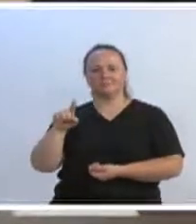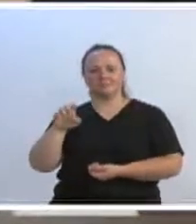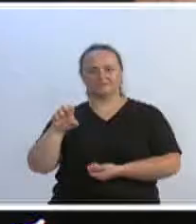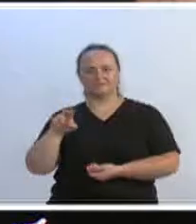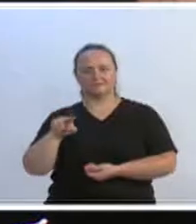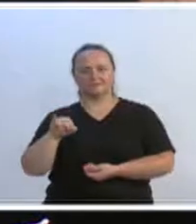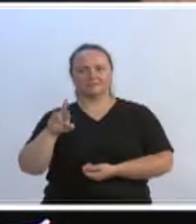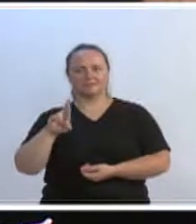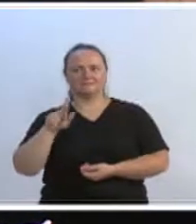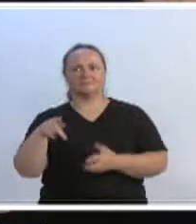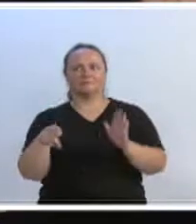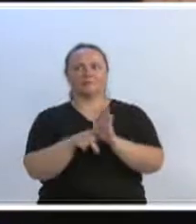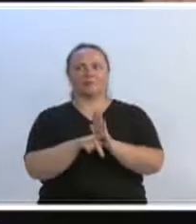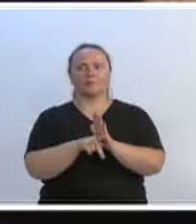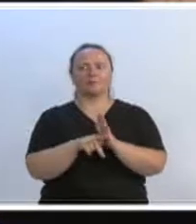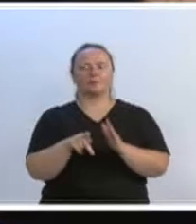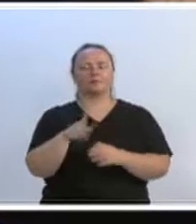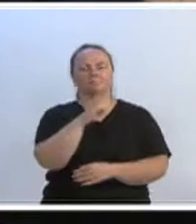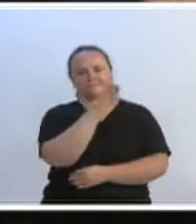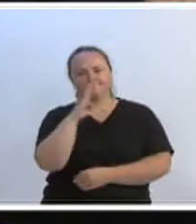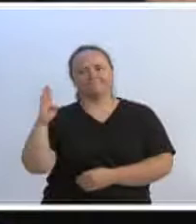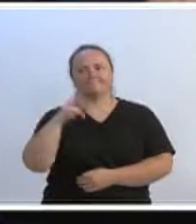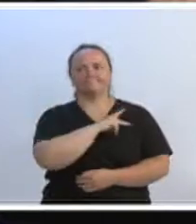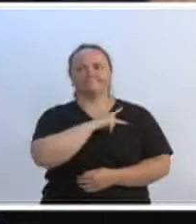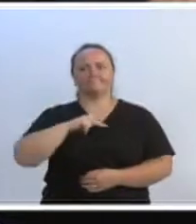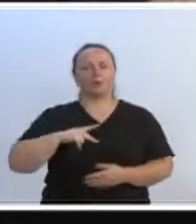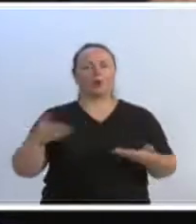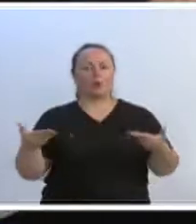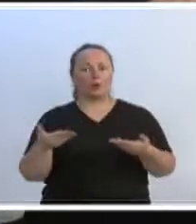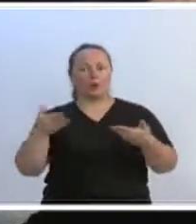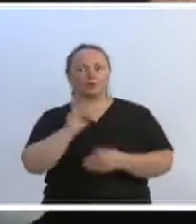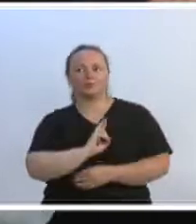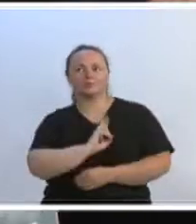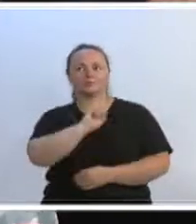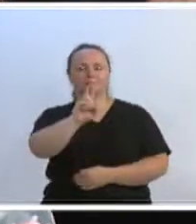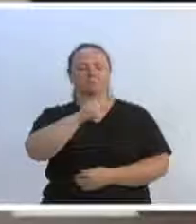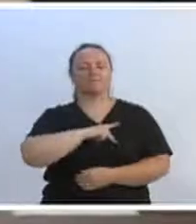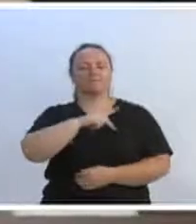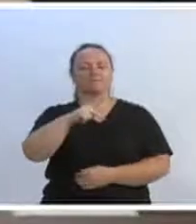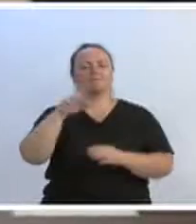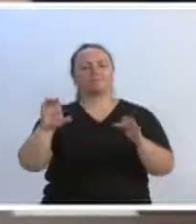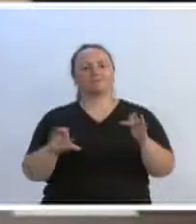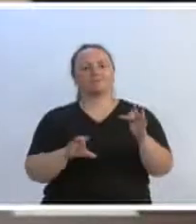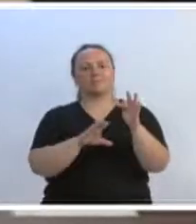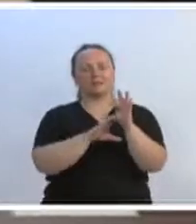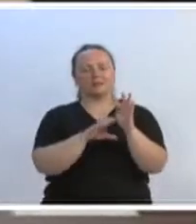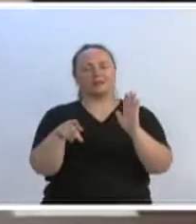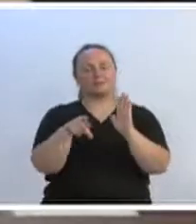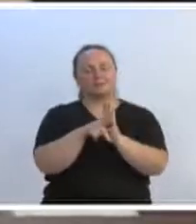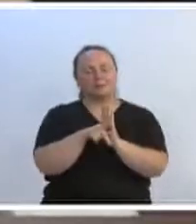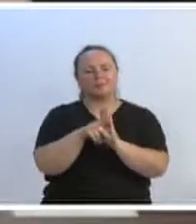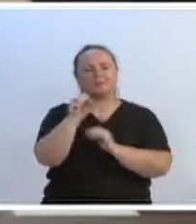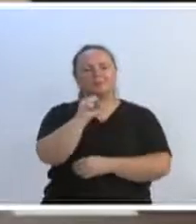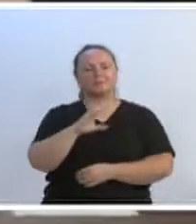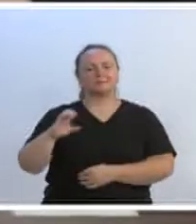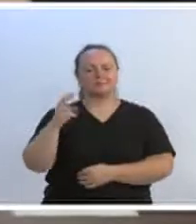Cultural. Saletes Bardelatti, representante da Secretaria Municipal de Educação. Terezinha Manzac, governadora da